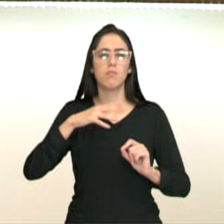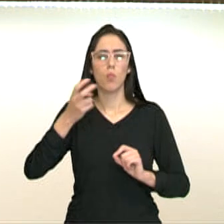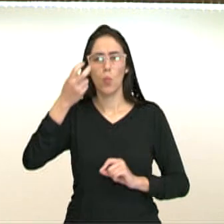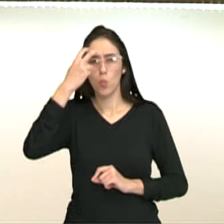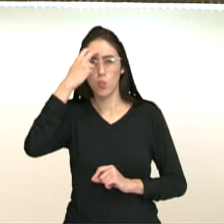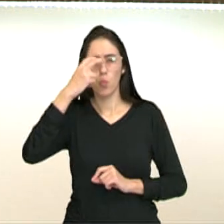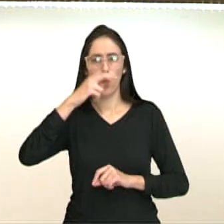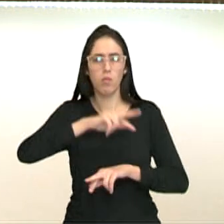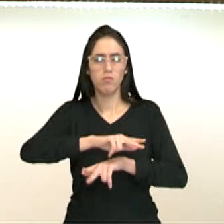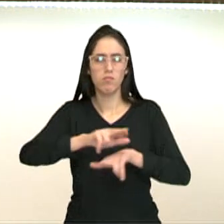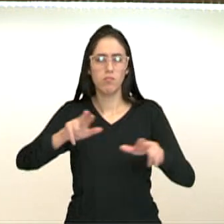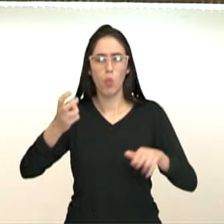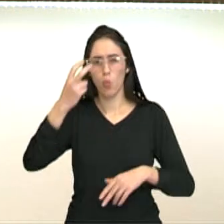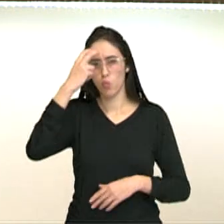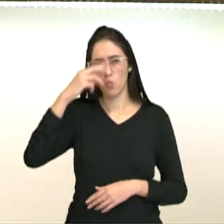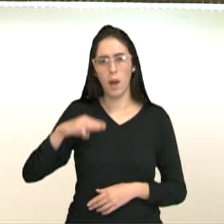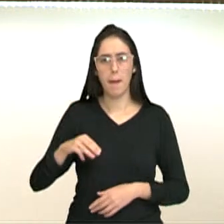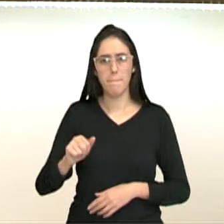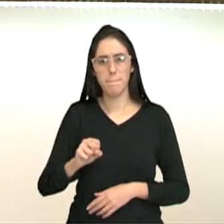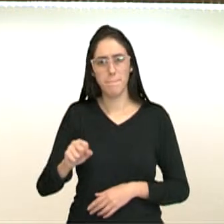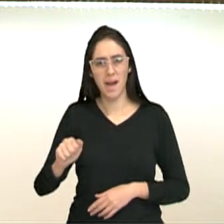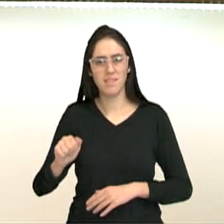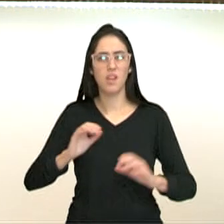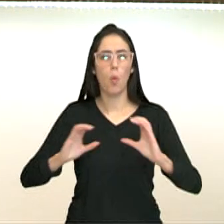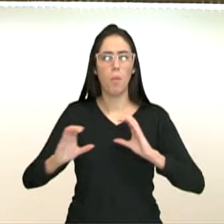meios de comunicação. Então vamos lá?